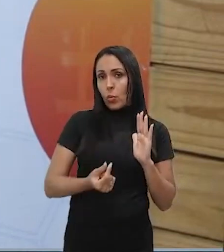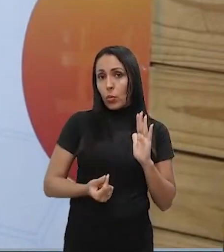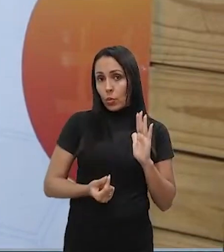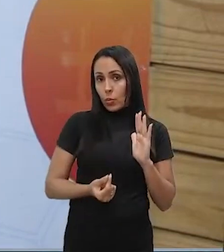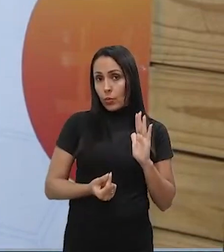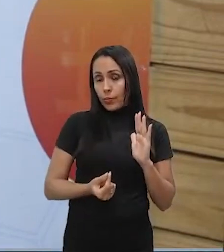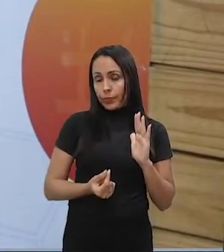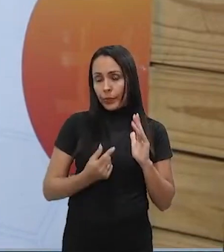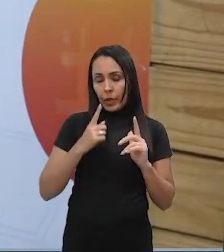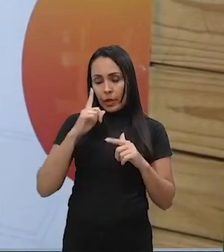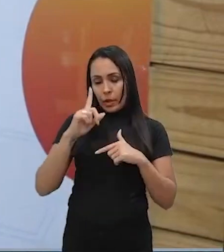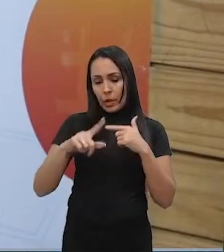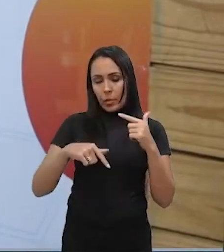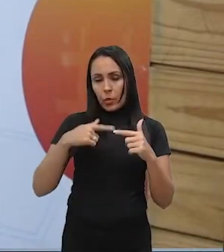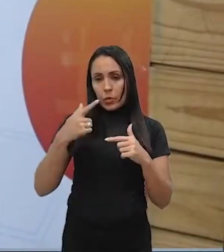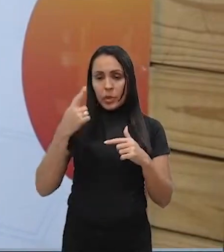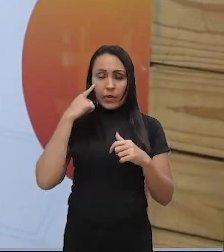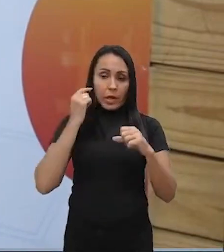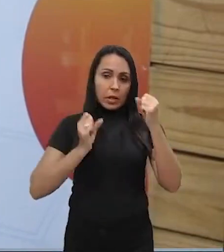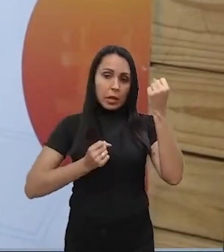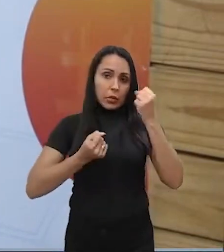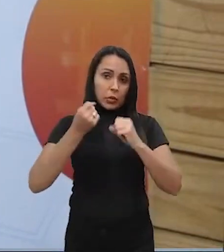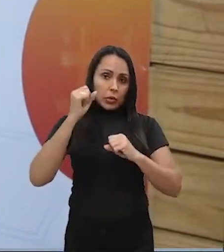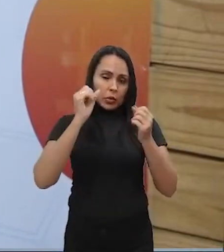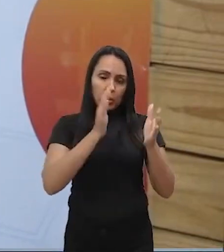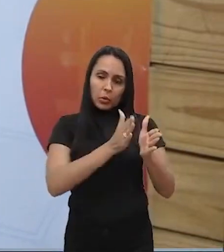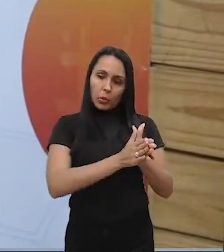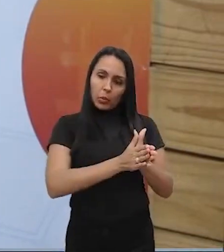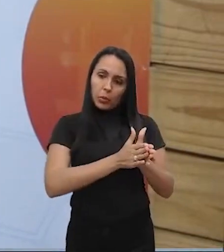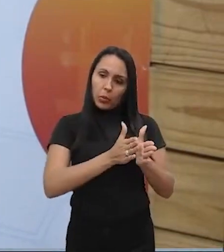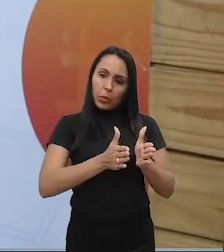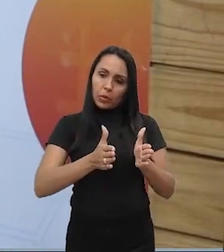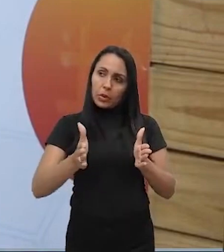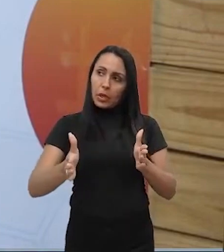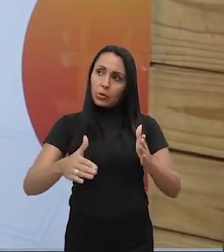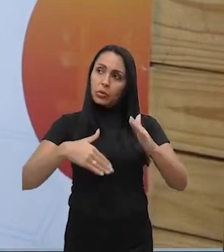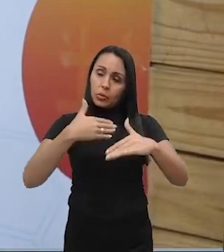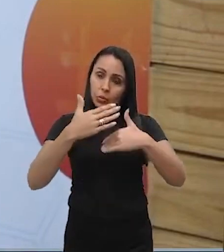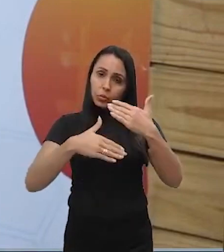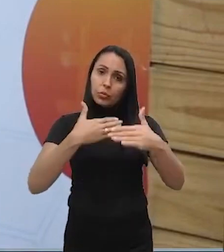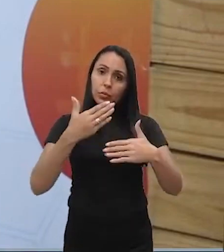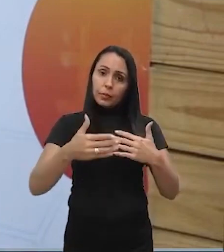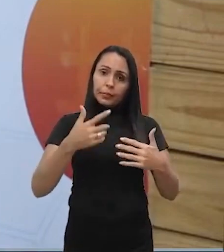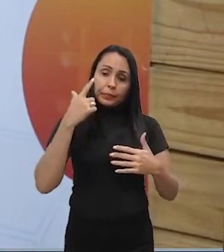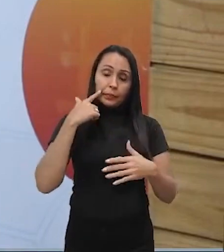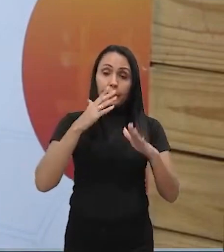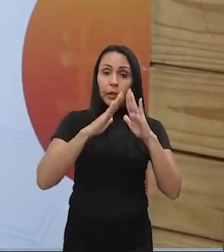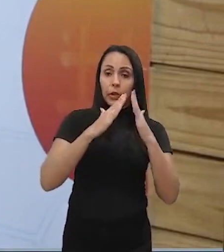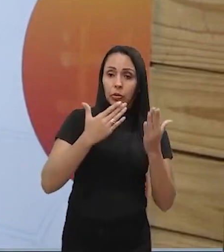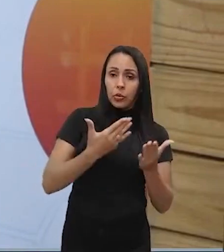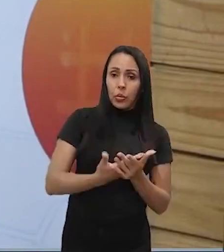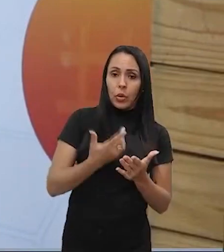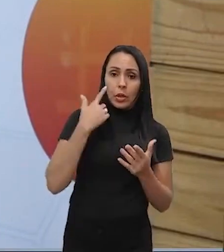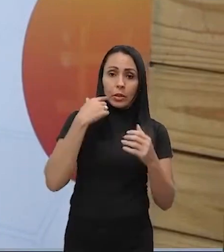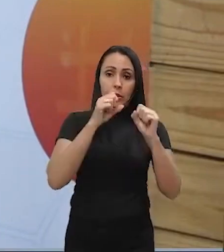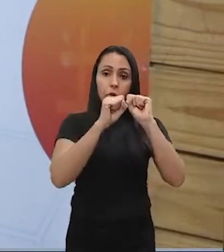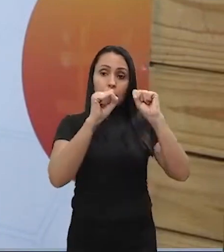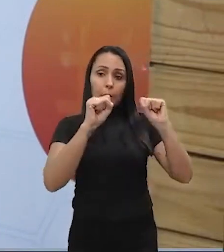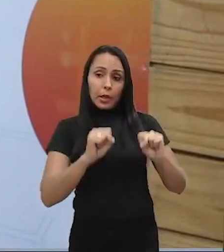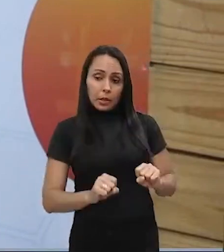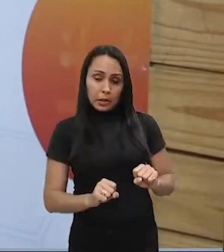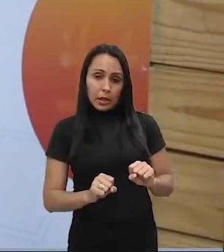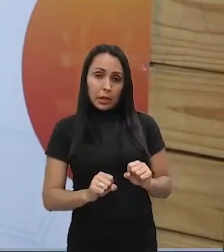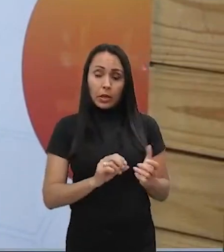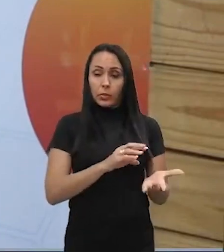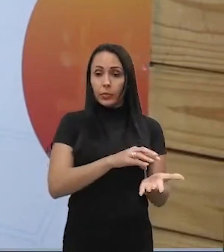lucro. Aí depois ela vai falar na industrialização dos processos, né, na sistematização dos processos, que a escola sistematizado é o estudo